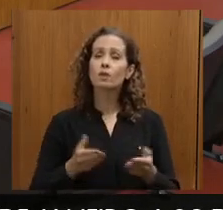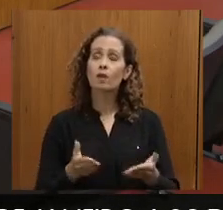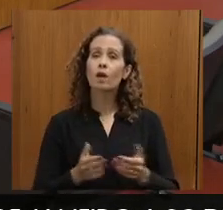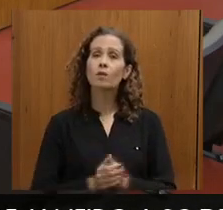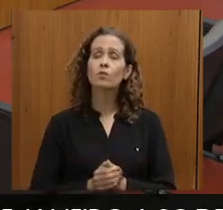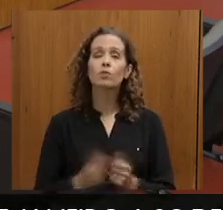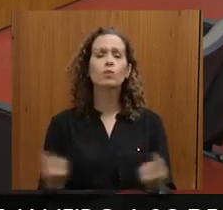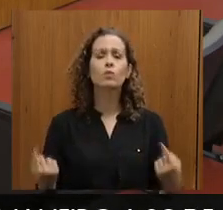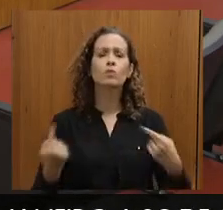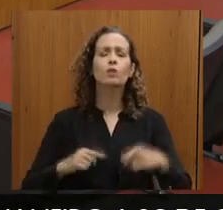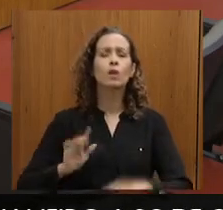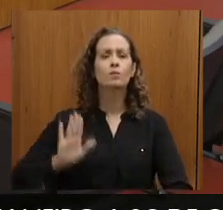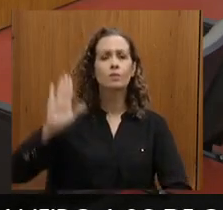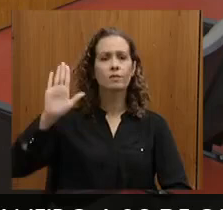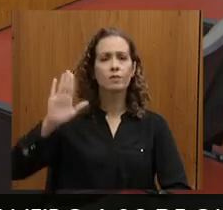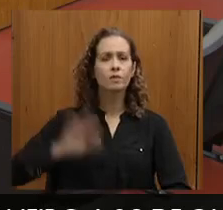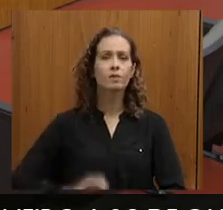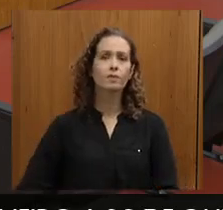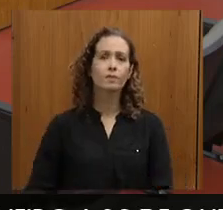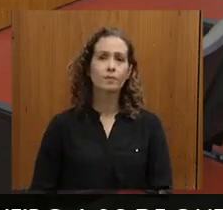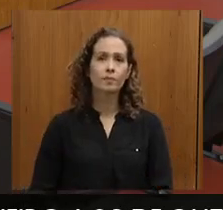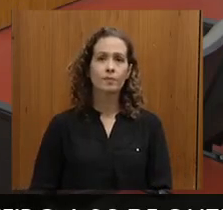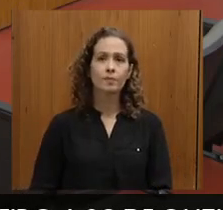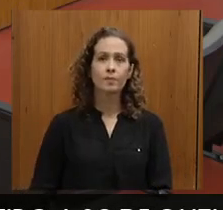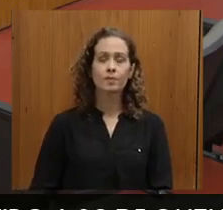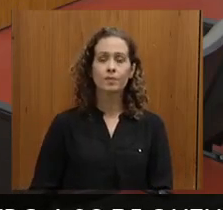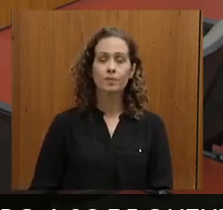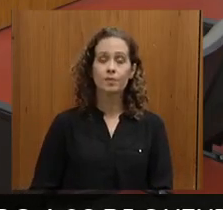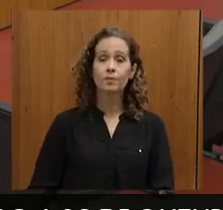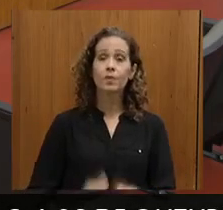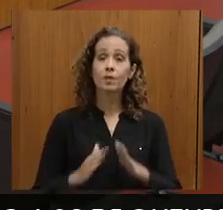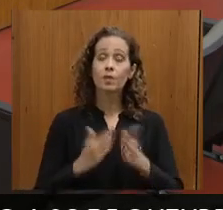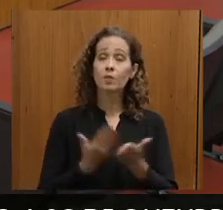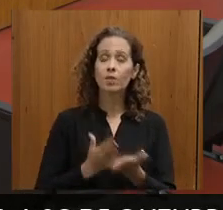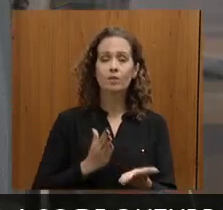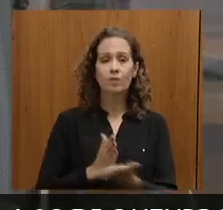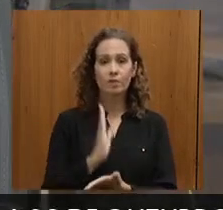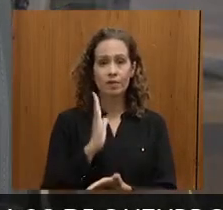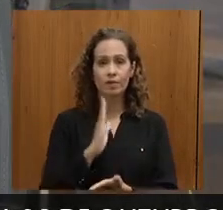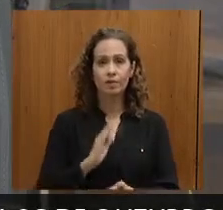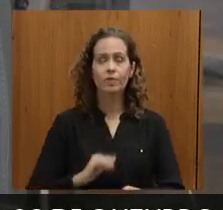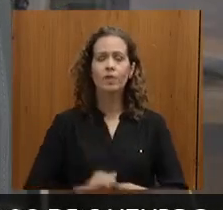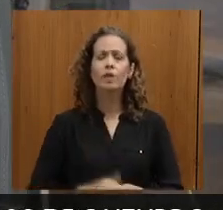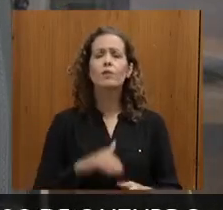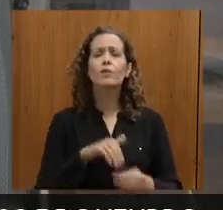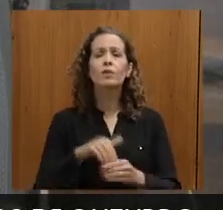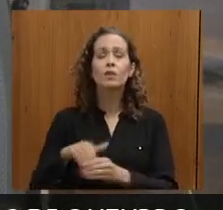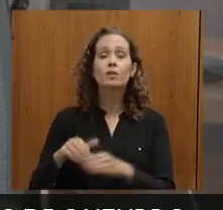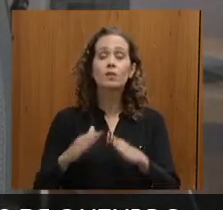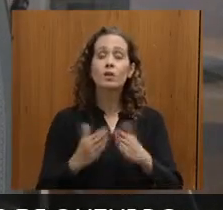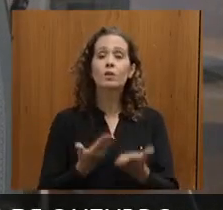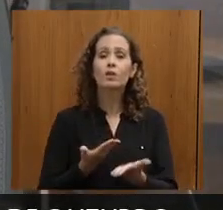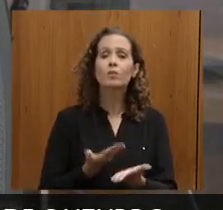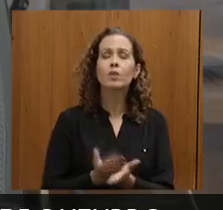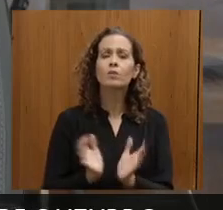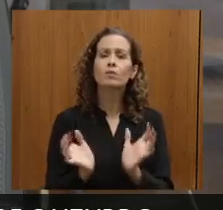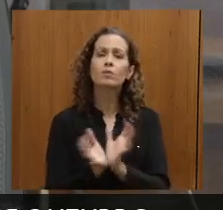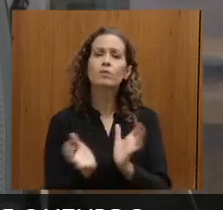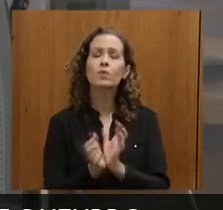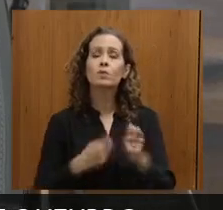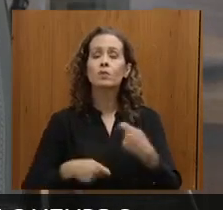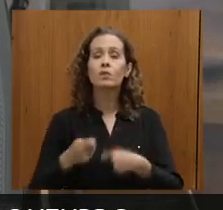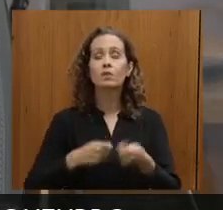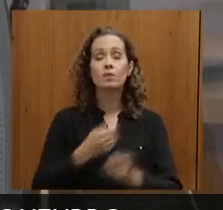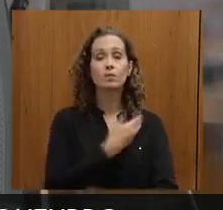contrários se manifestem. Requerimentos aprovados. Em votação aos requerimentos na comissão de administração